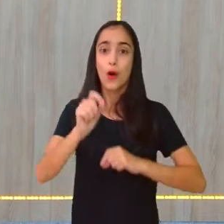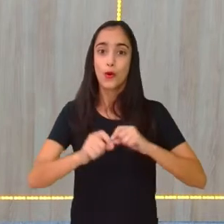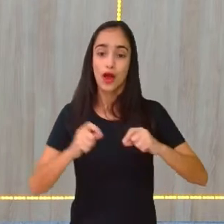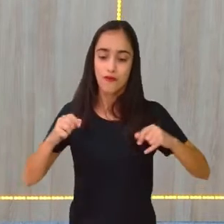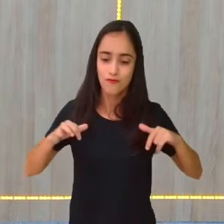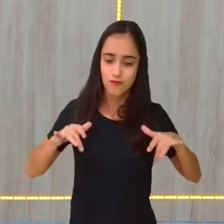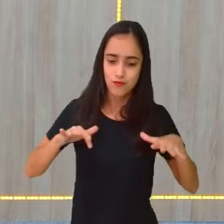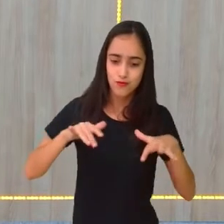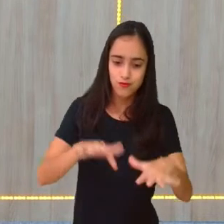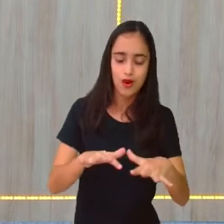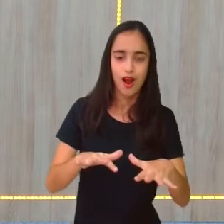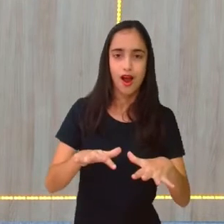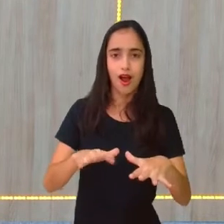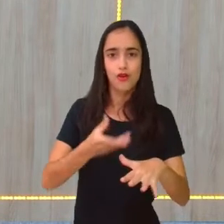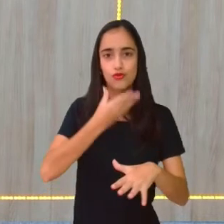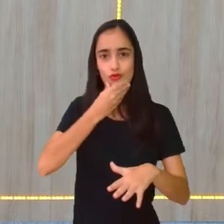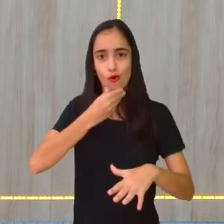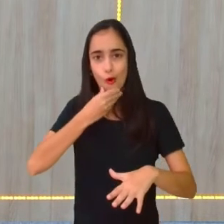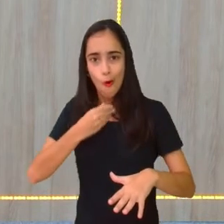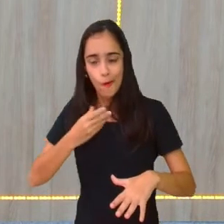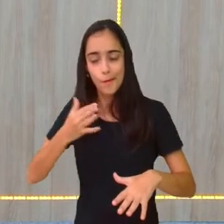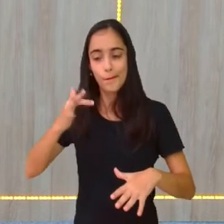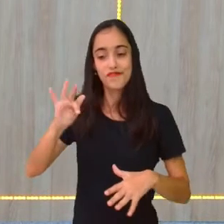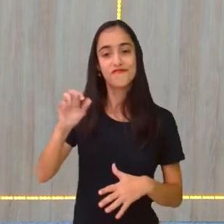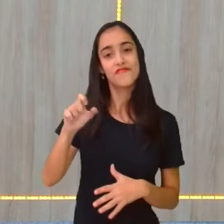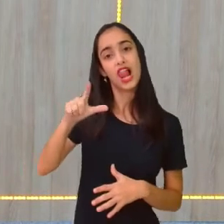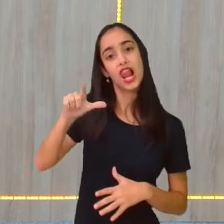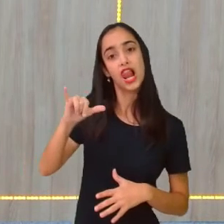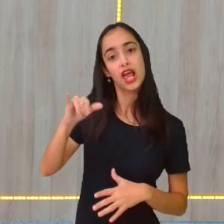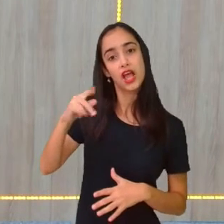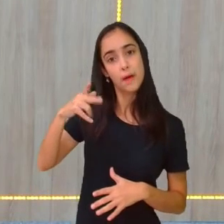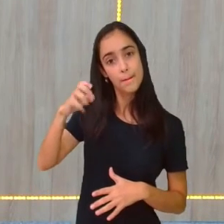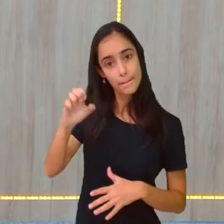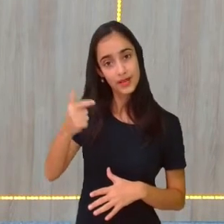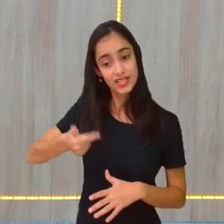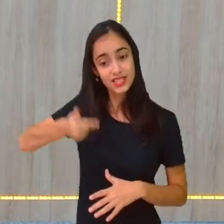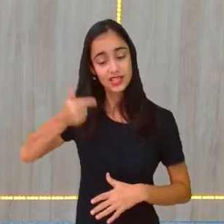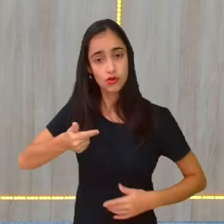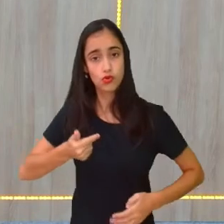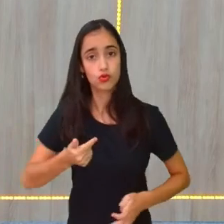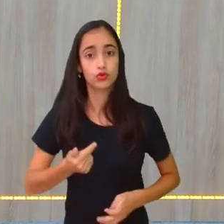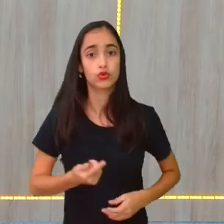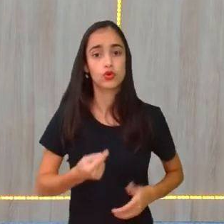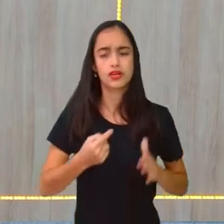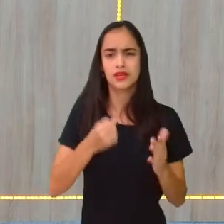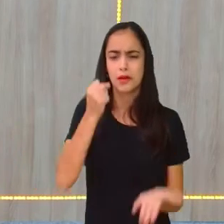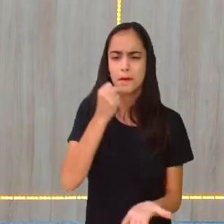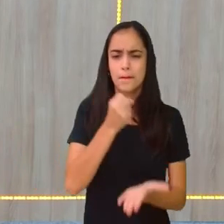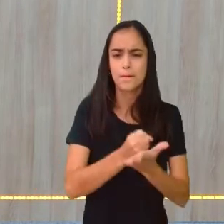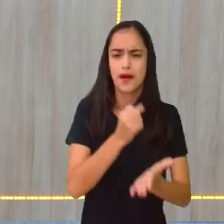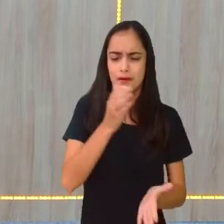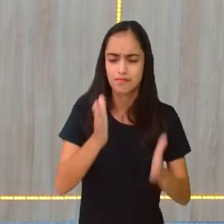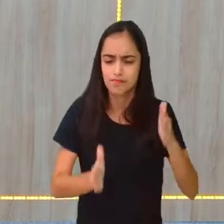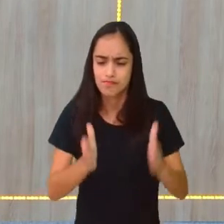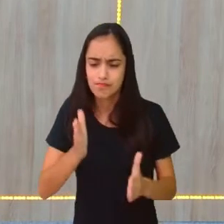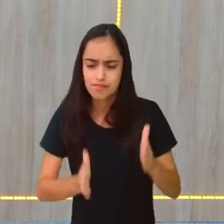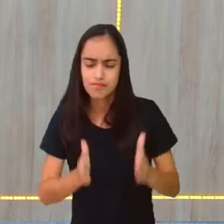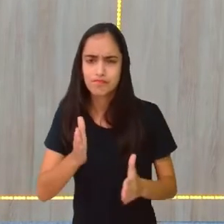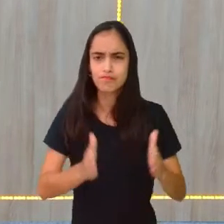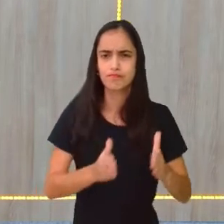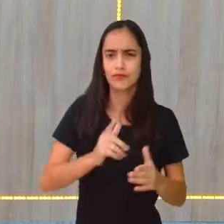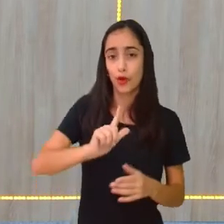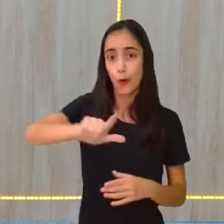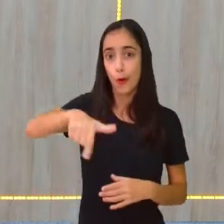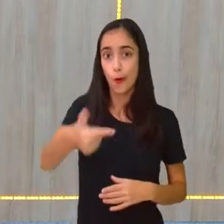do Filipe II, que é quem vai marcar a transição do período clássico para o período helenístico. Mas